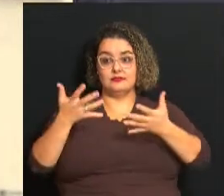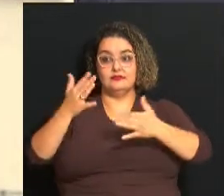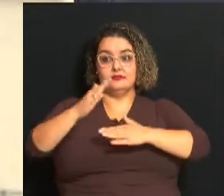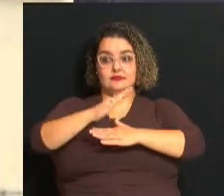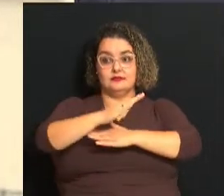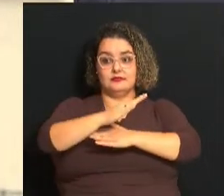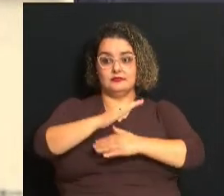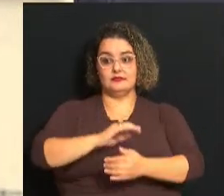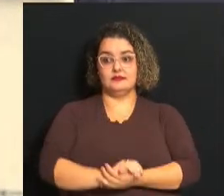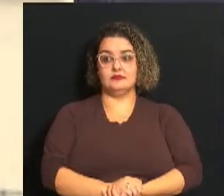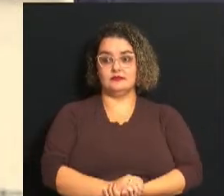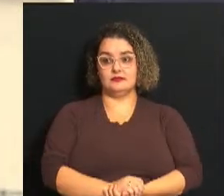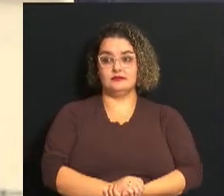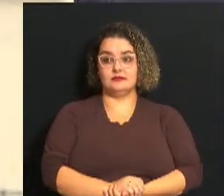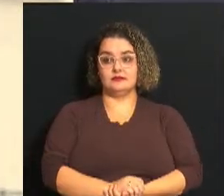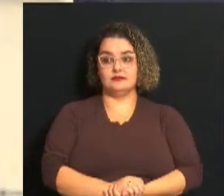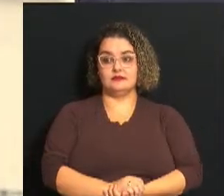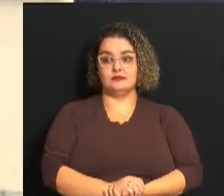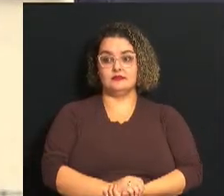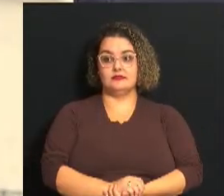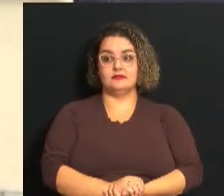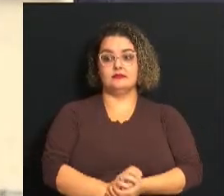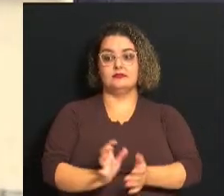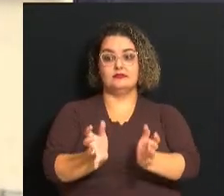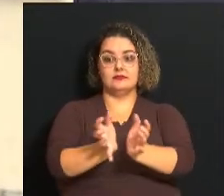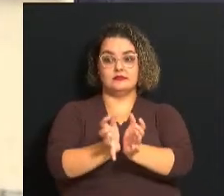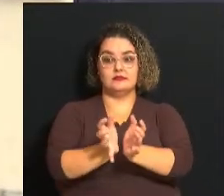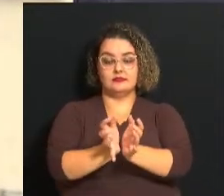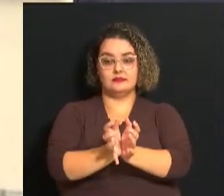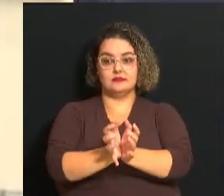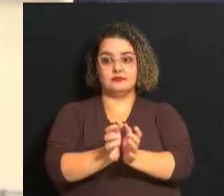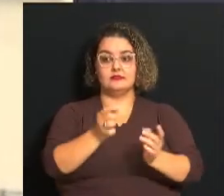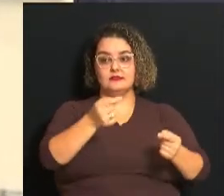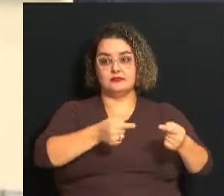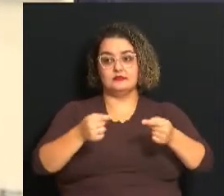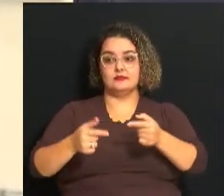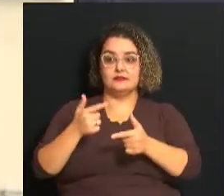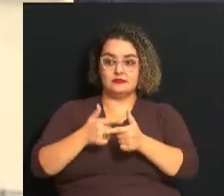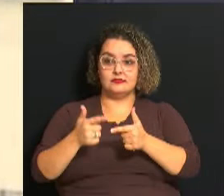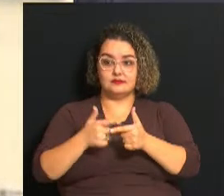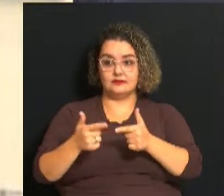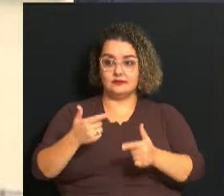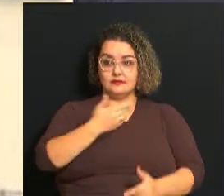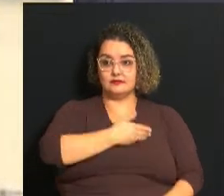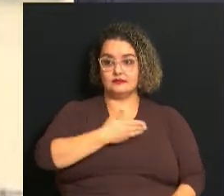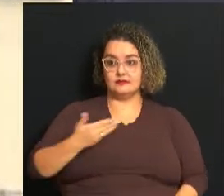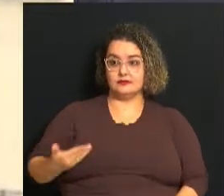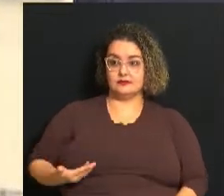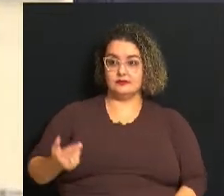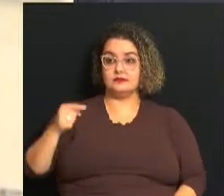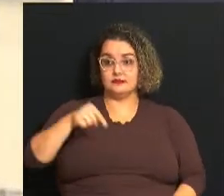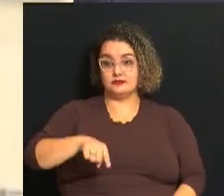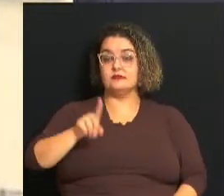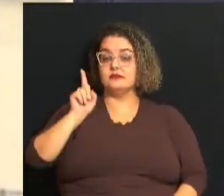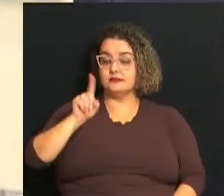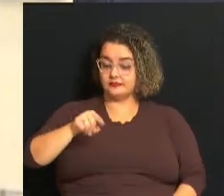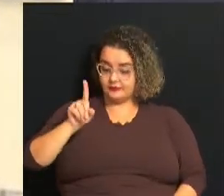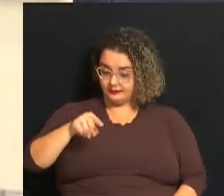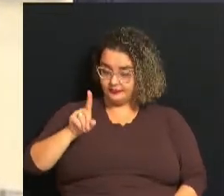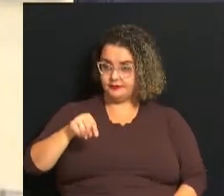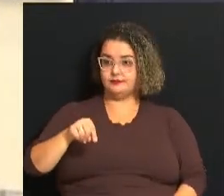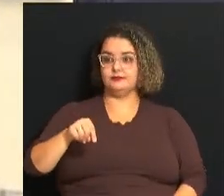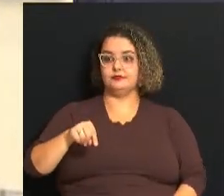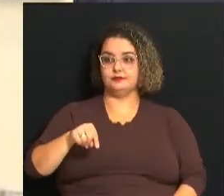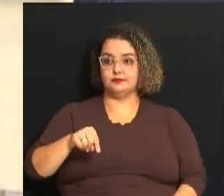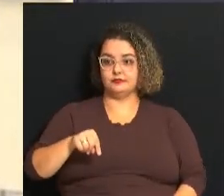câmara né de terça comissão ligada a discutir os problemas do setor público e esse Sem dúvida nenhuma é